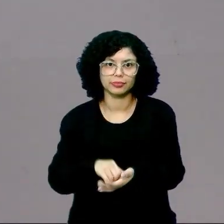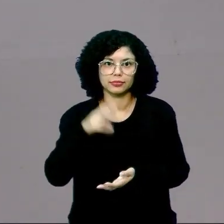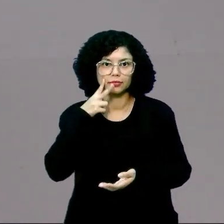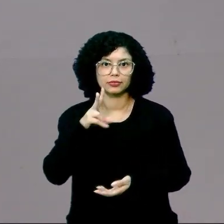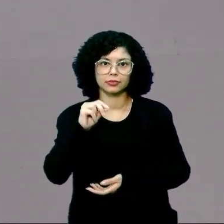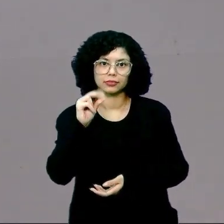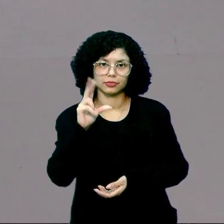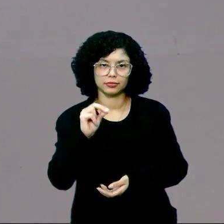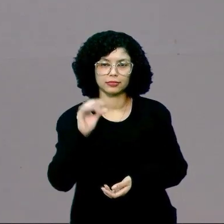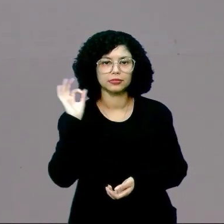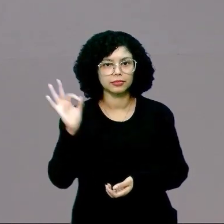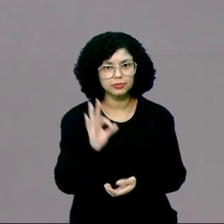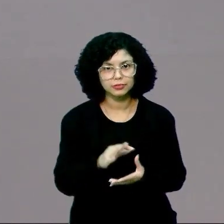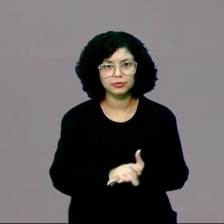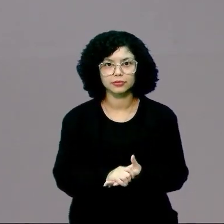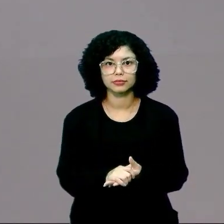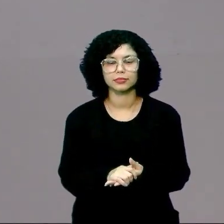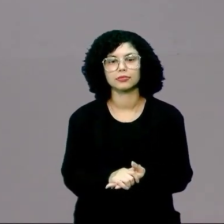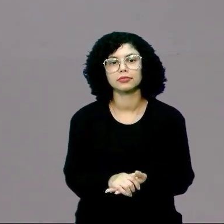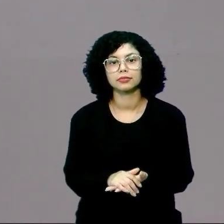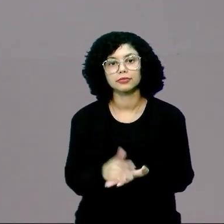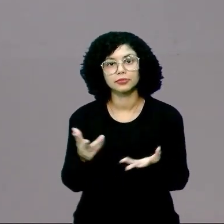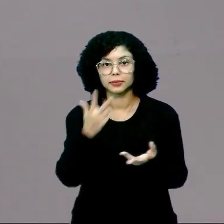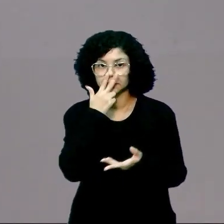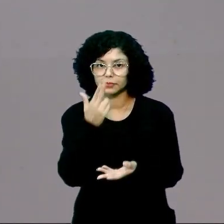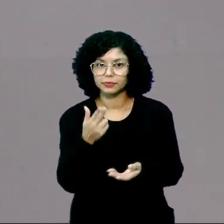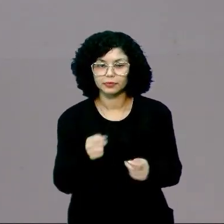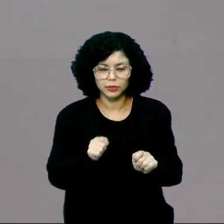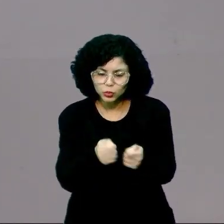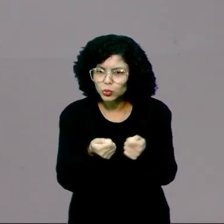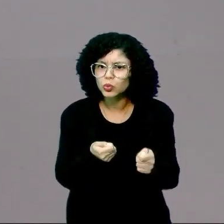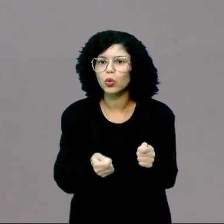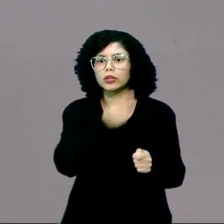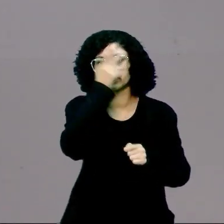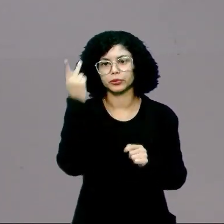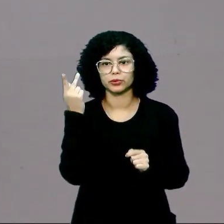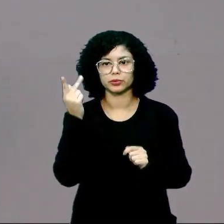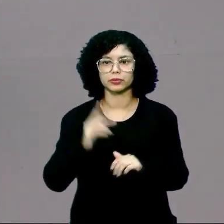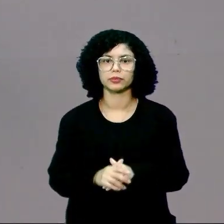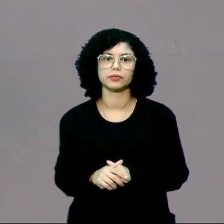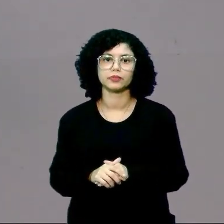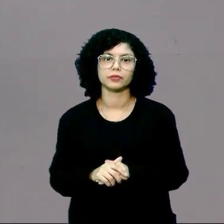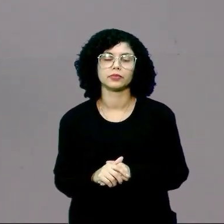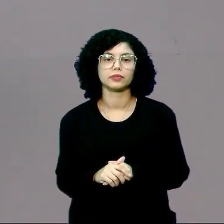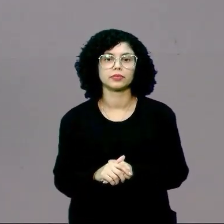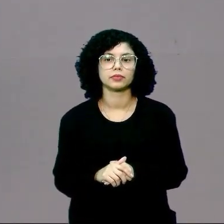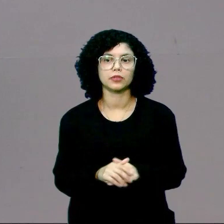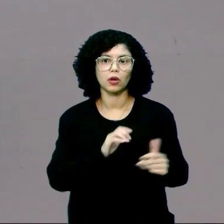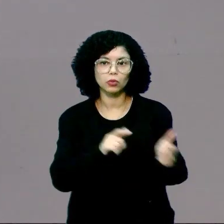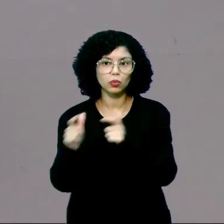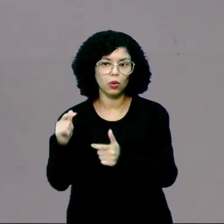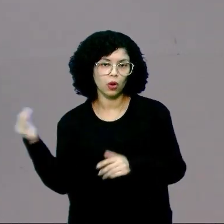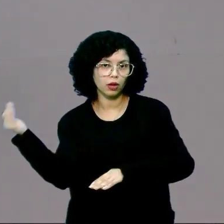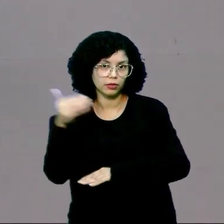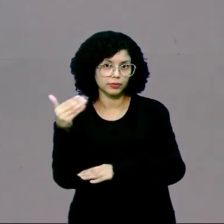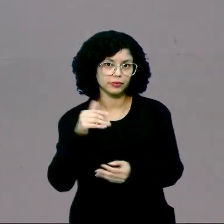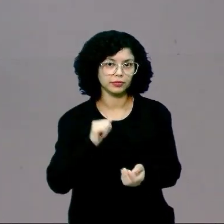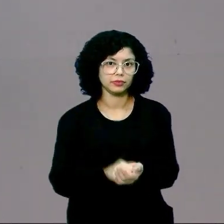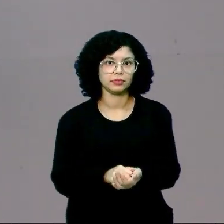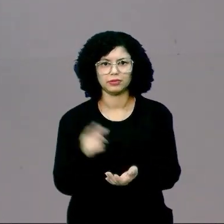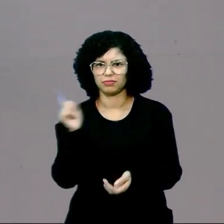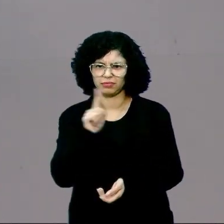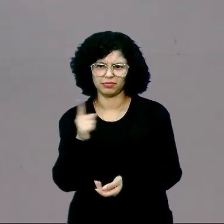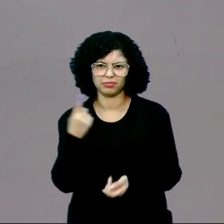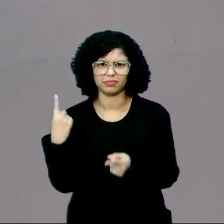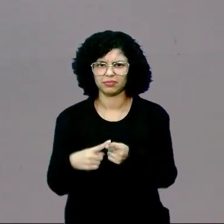olhar 50% ainda, né? Então parece que o celular manipula as pessoas. Se ela vai para um local visitar um sítio, ela diz, não